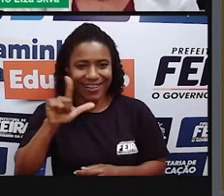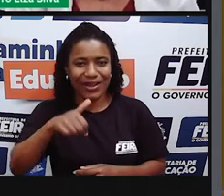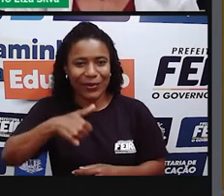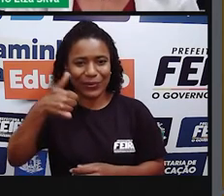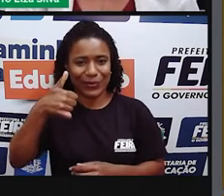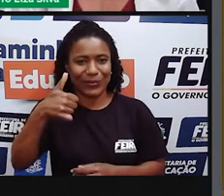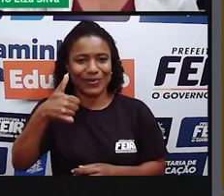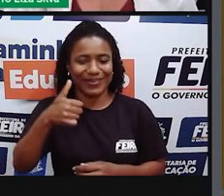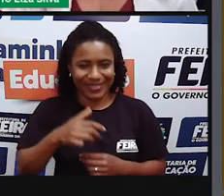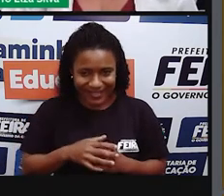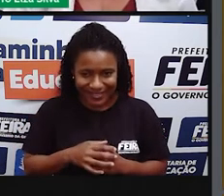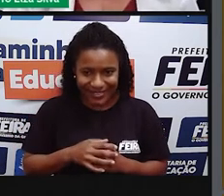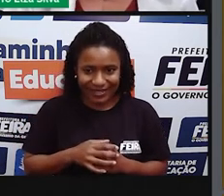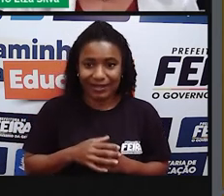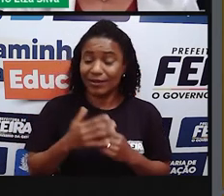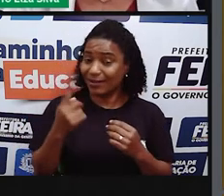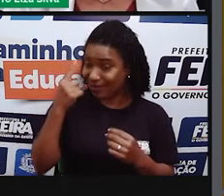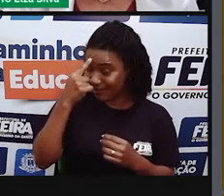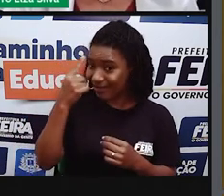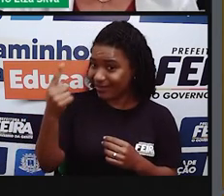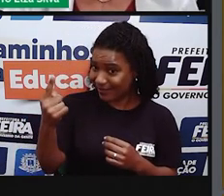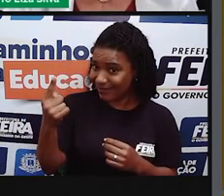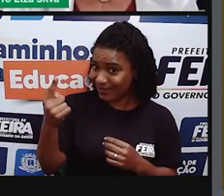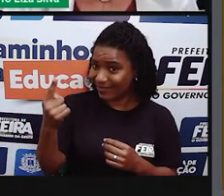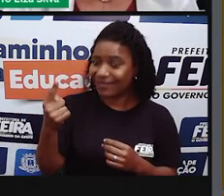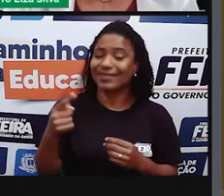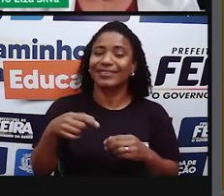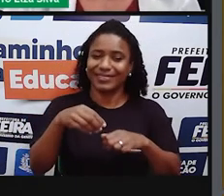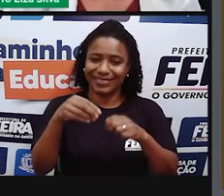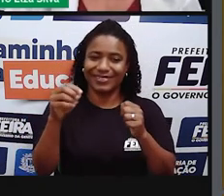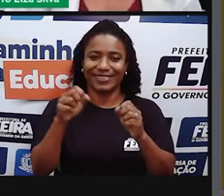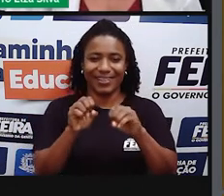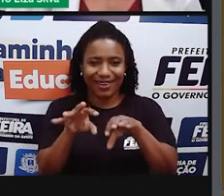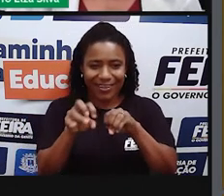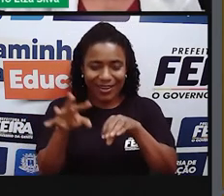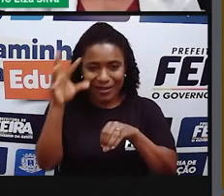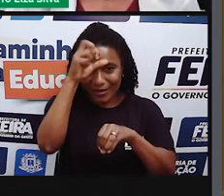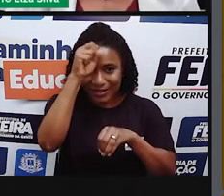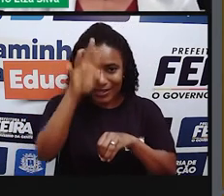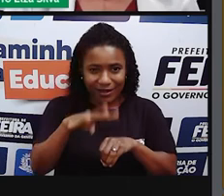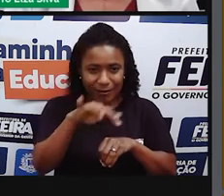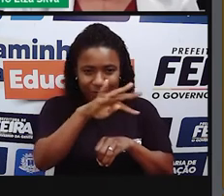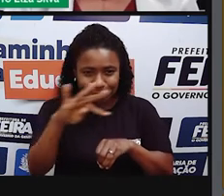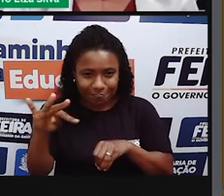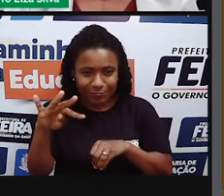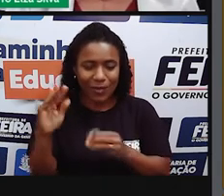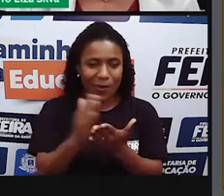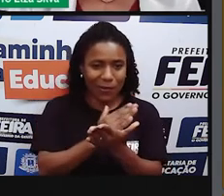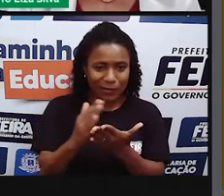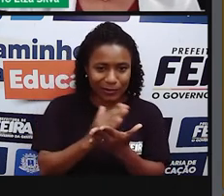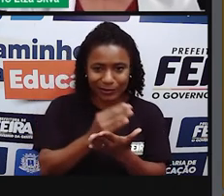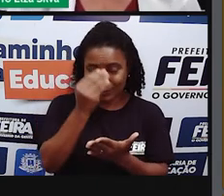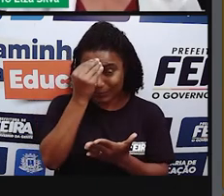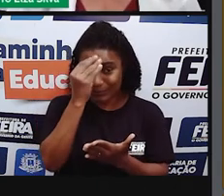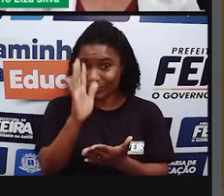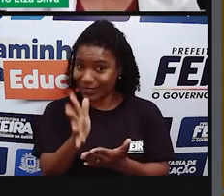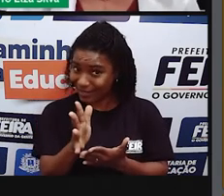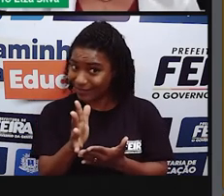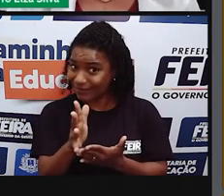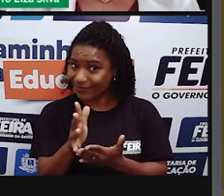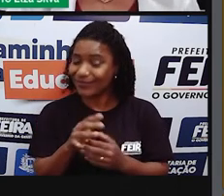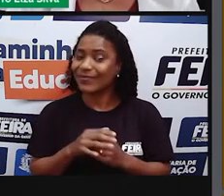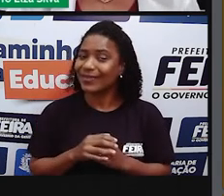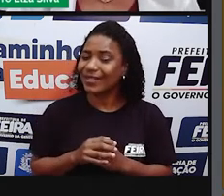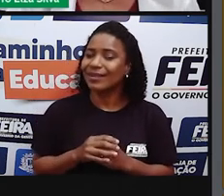esses países que falam a língua inglesa. Você conseguiu entender os provérbios nigerianos citados por